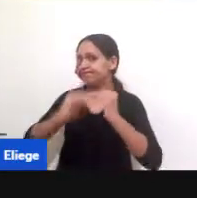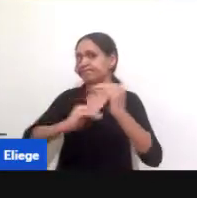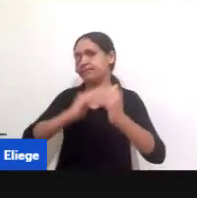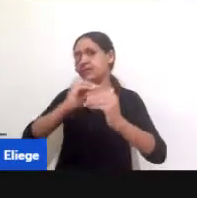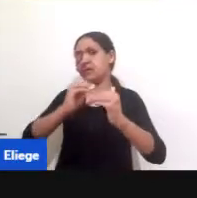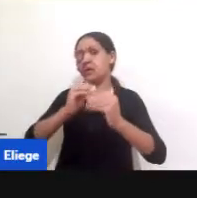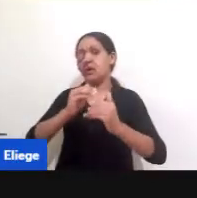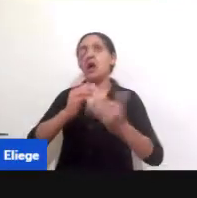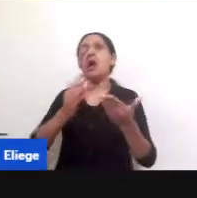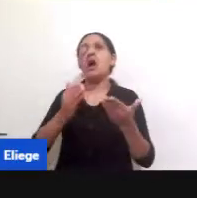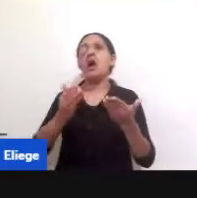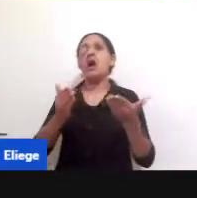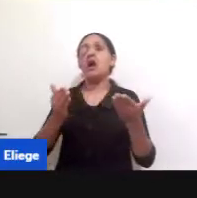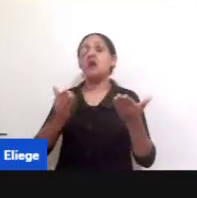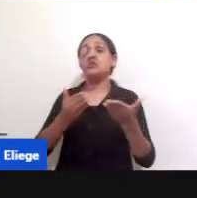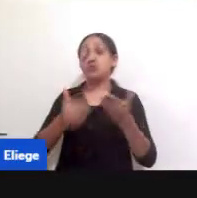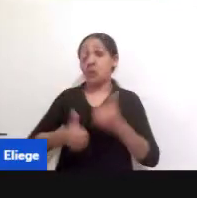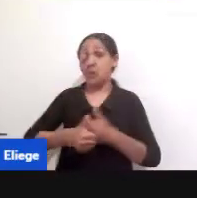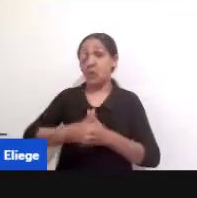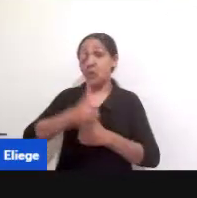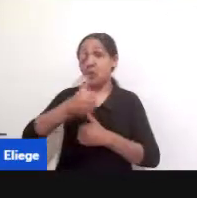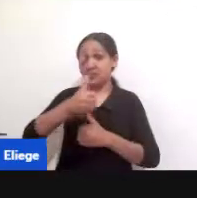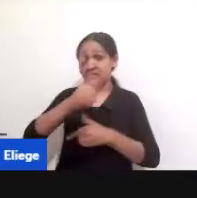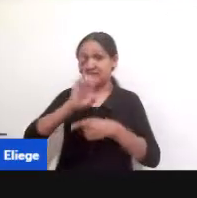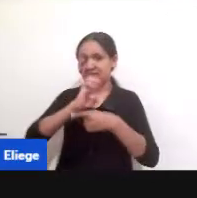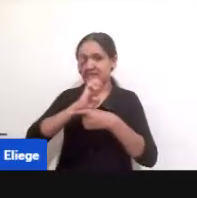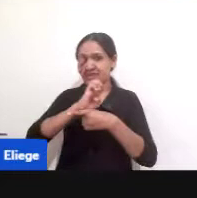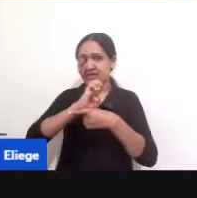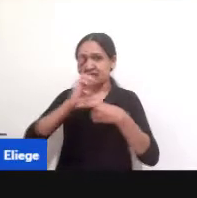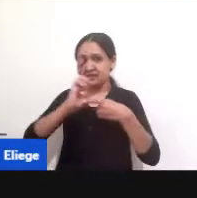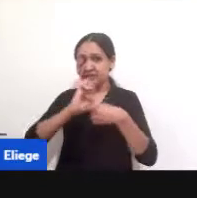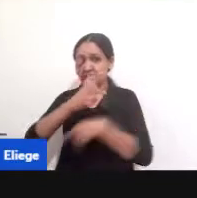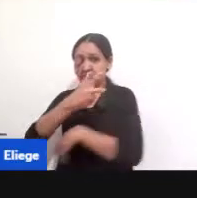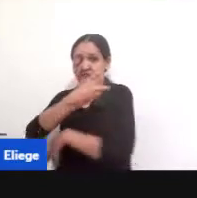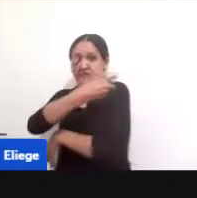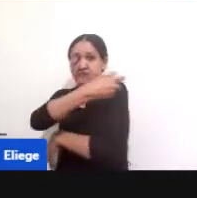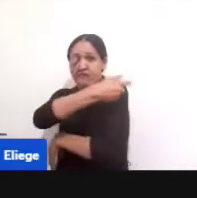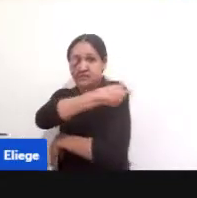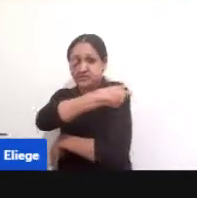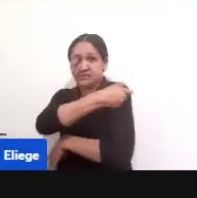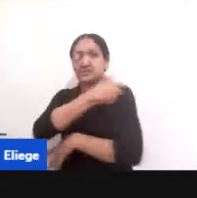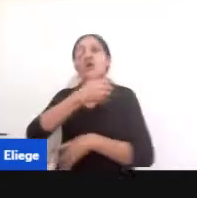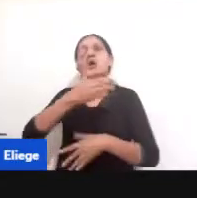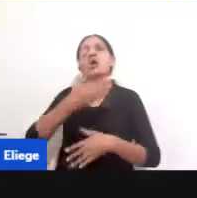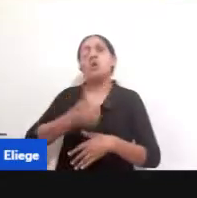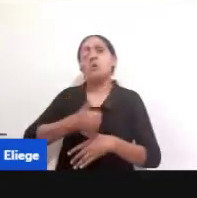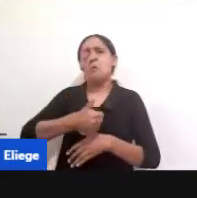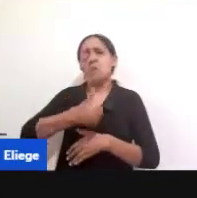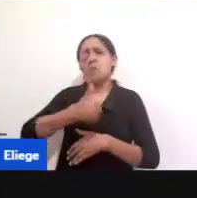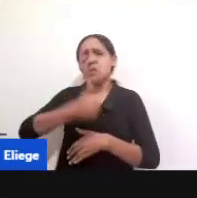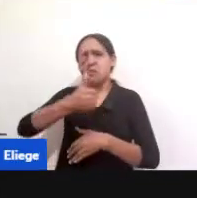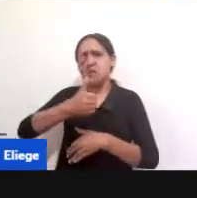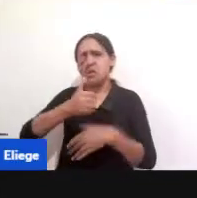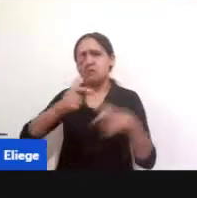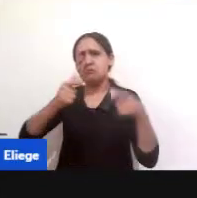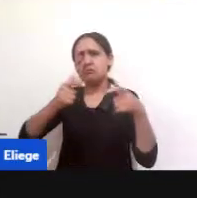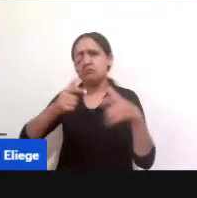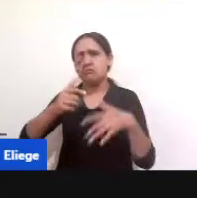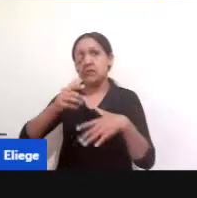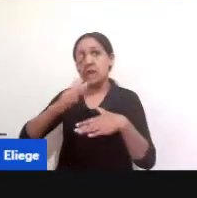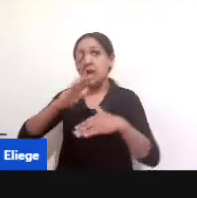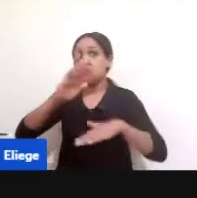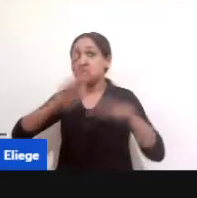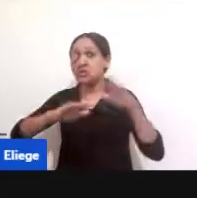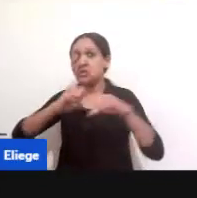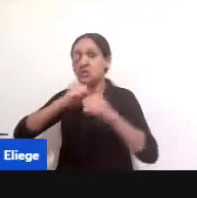Nós já somos o primeiro estado em vacinação, nós estamos em primeiro lugar, de repente, o ano que vem, nós vamos poder ter